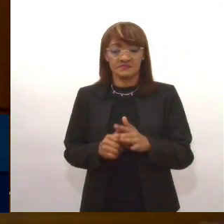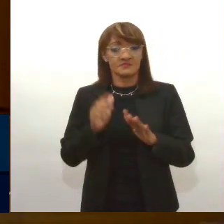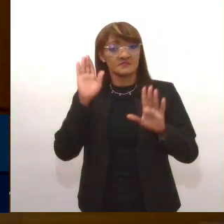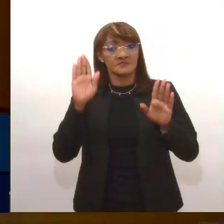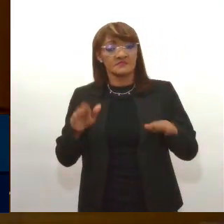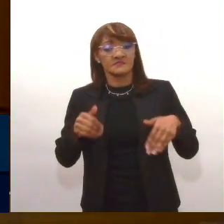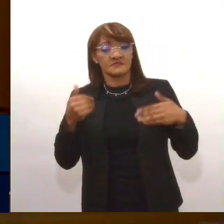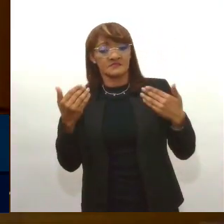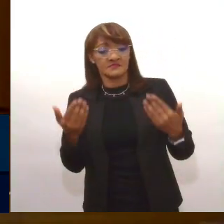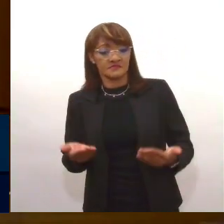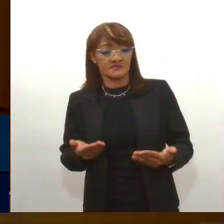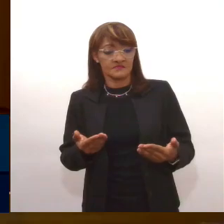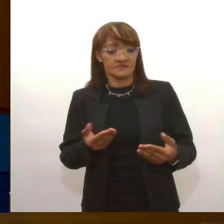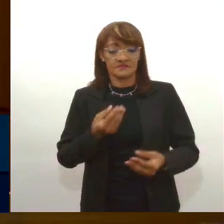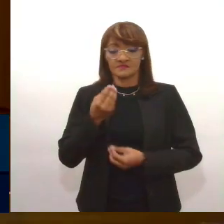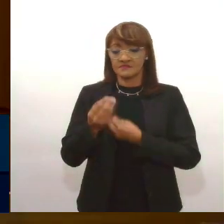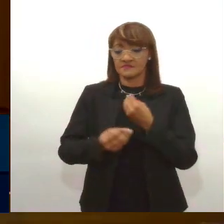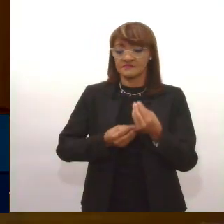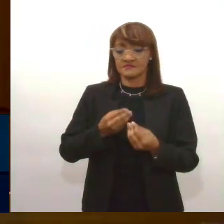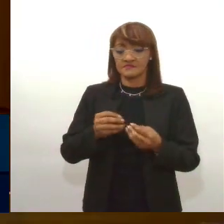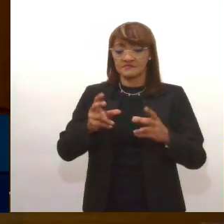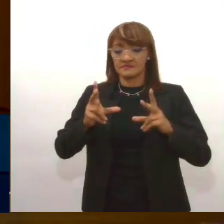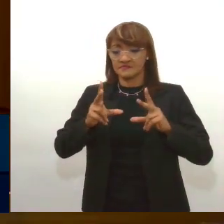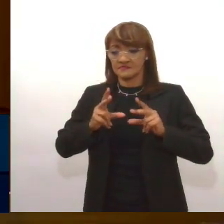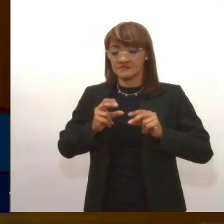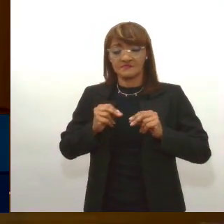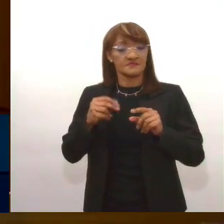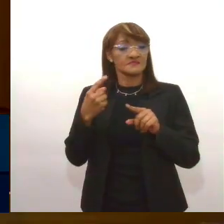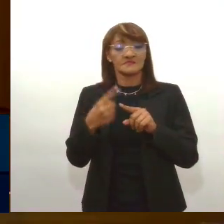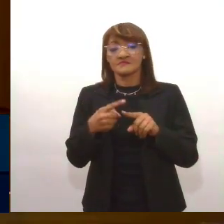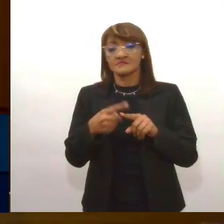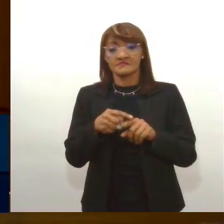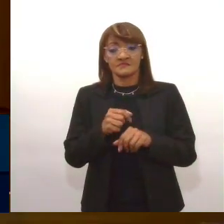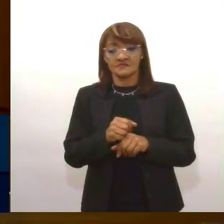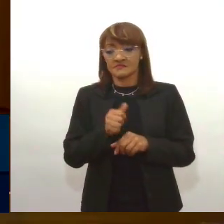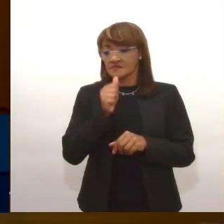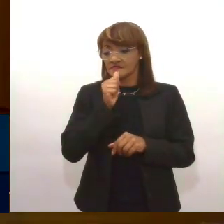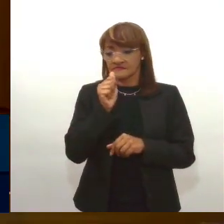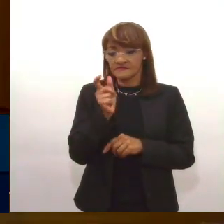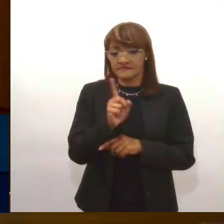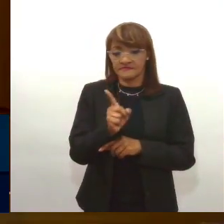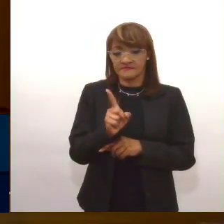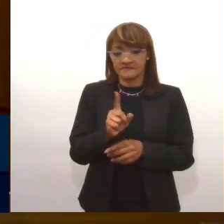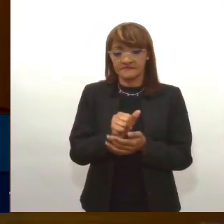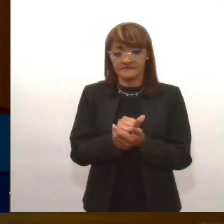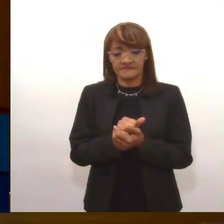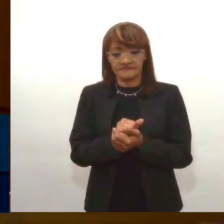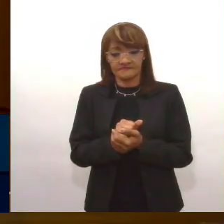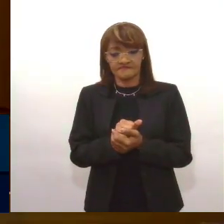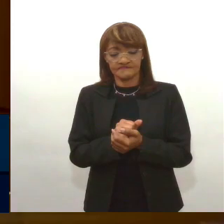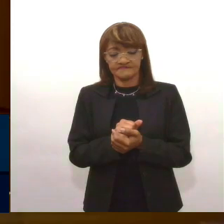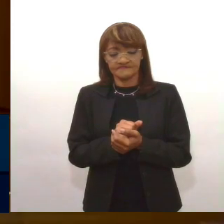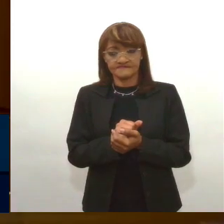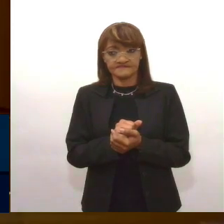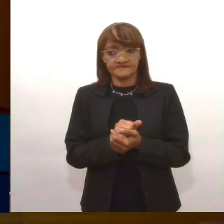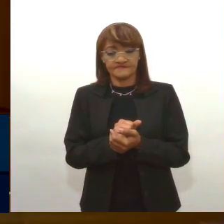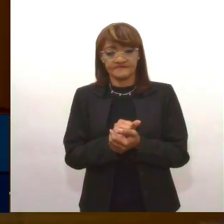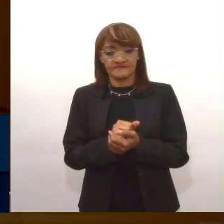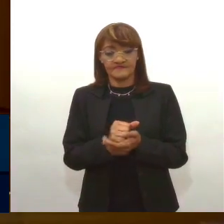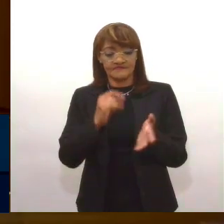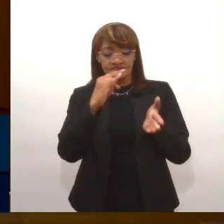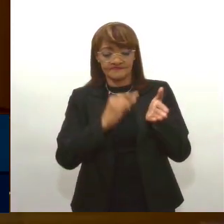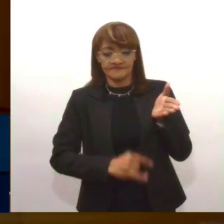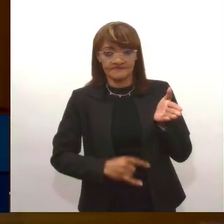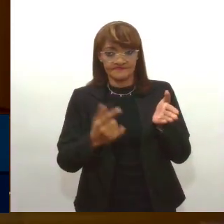porque eh não vai receber eh receber eh recibo e a maioria daquelas casas